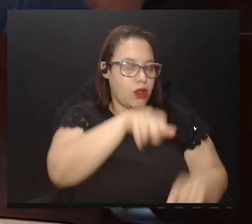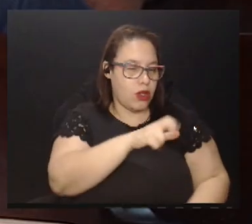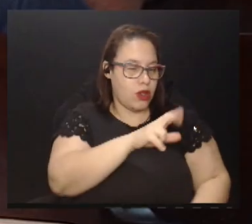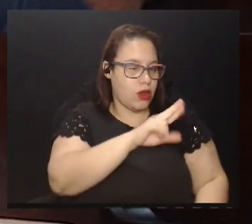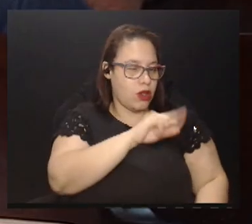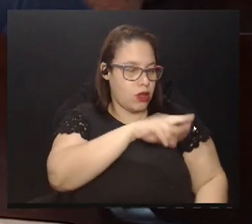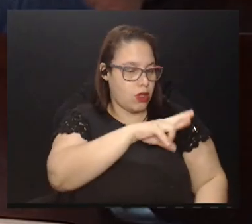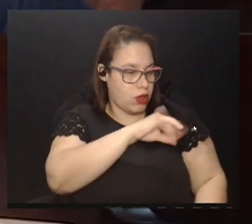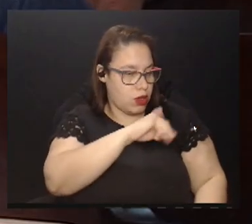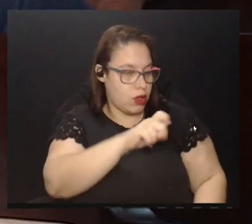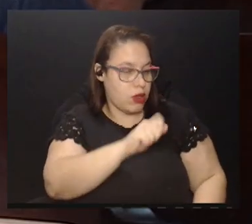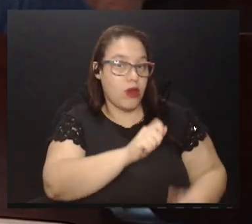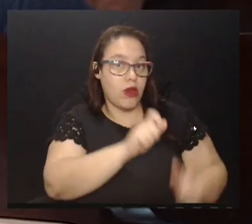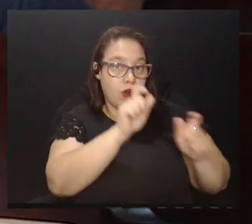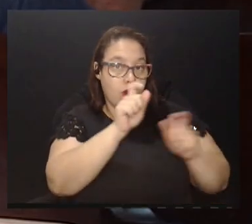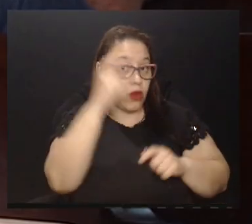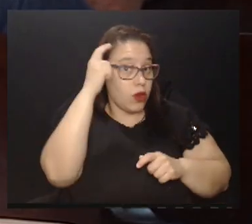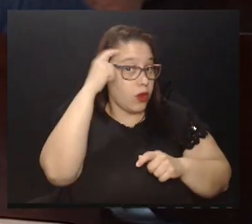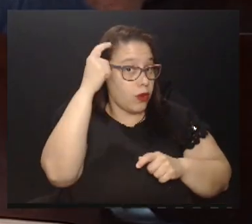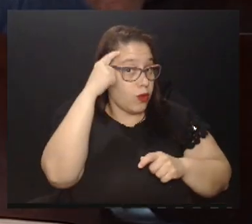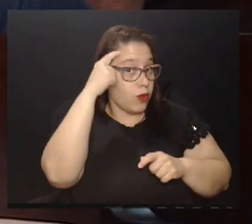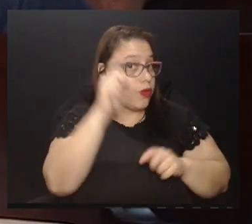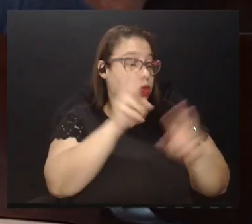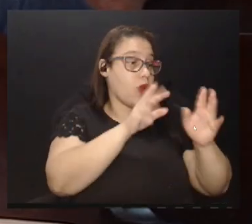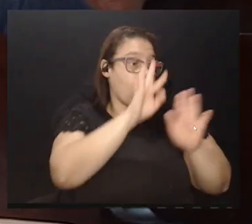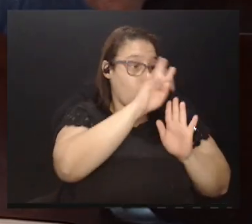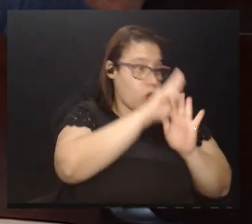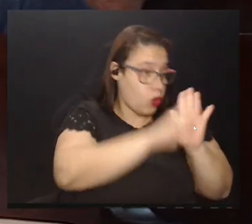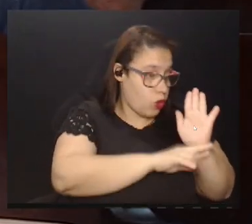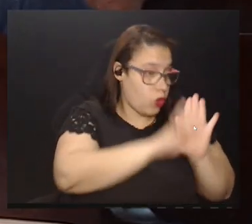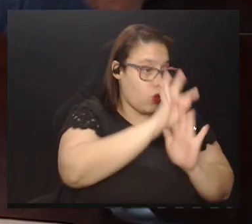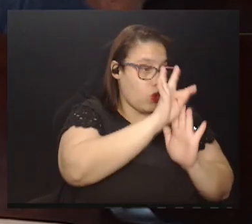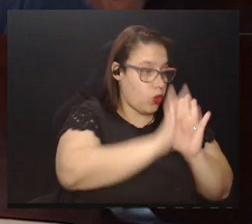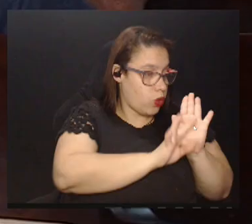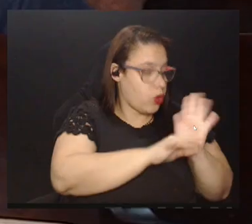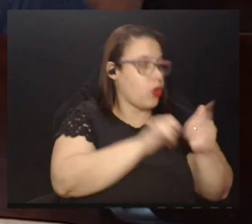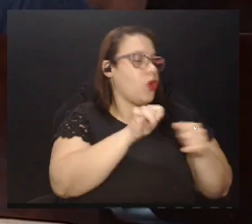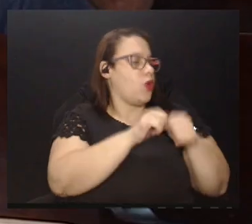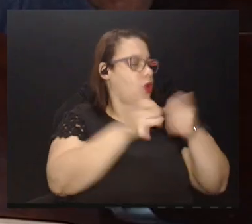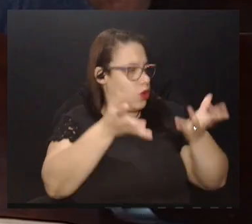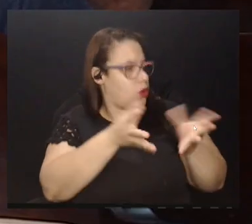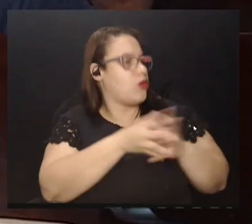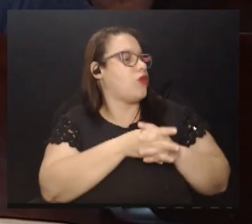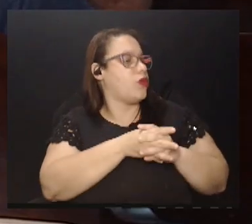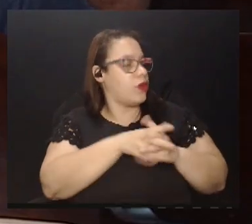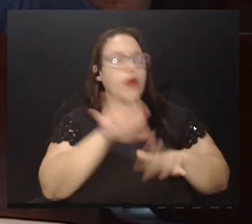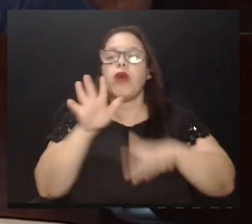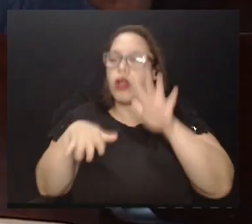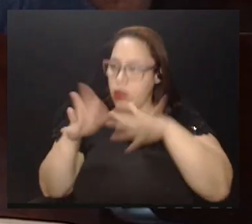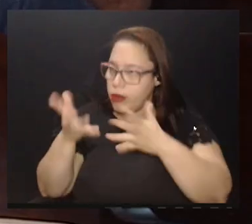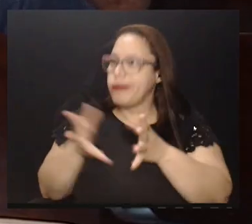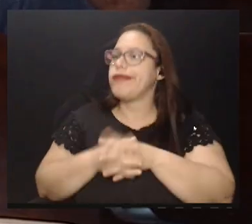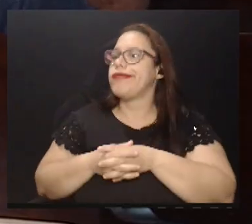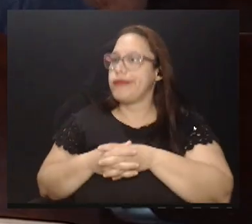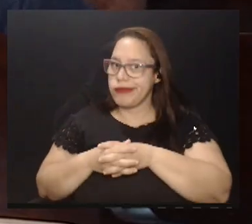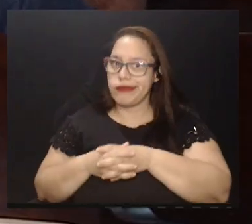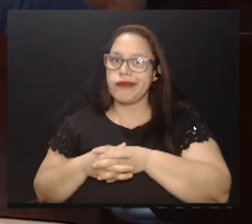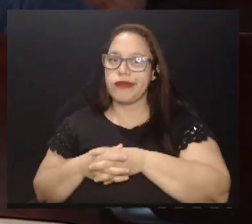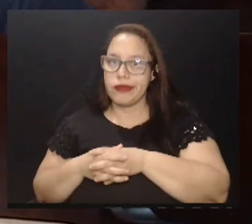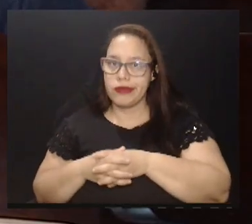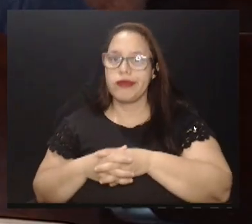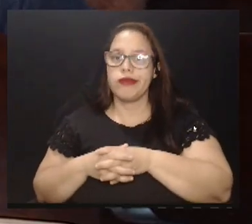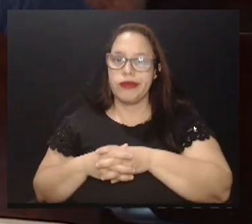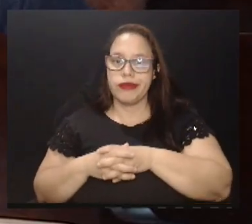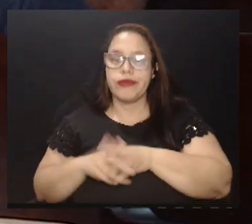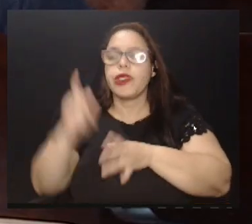vou pensando no texto que eu vou fazer. É mais ou menos você tá falando. É mais ou menos, né? Isso, Então, assim, eu já penso nos